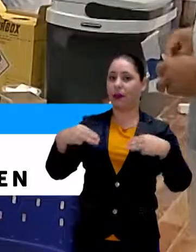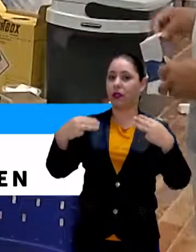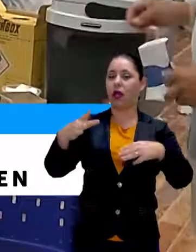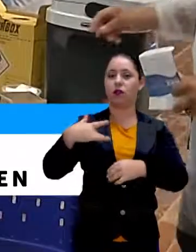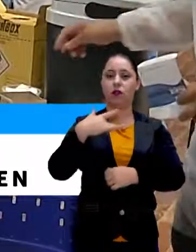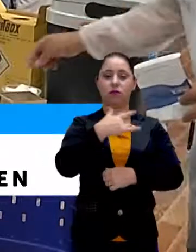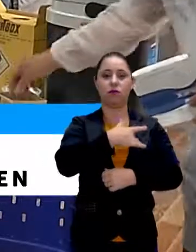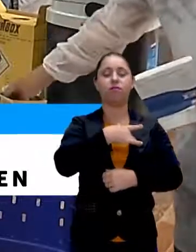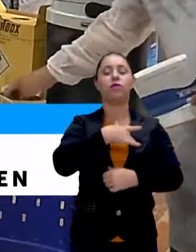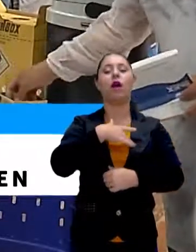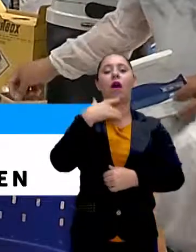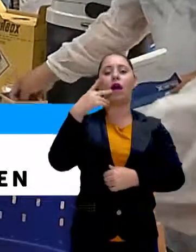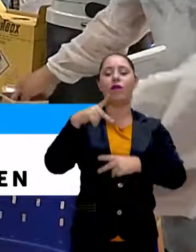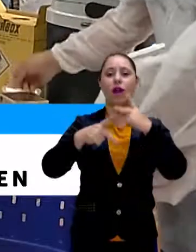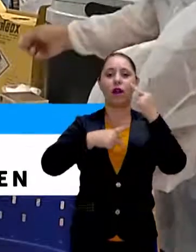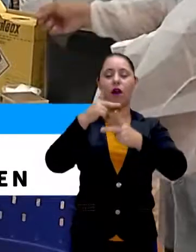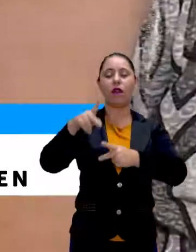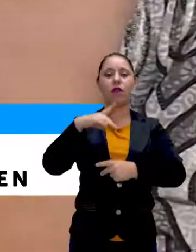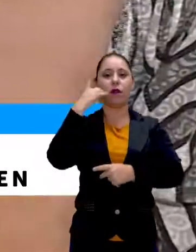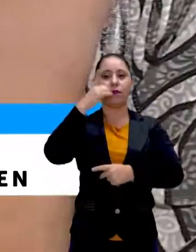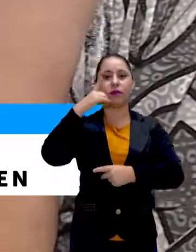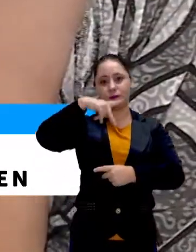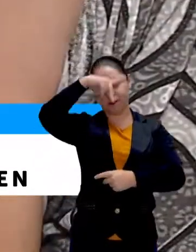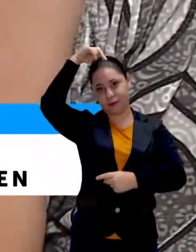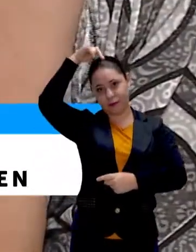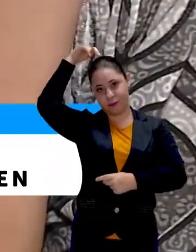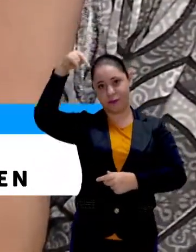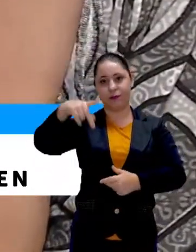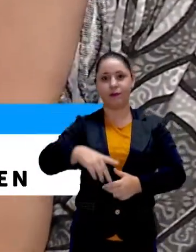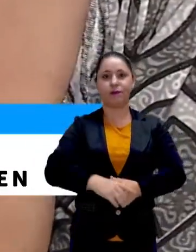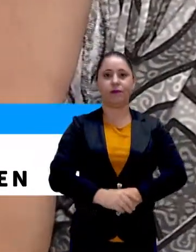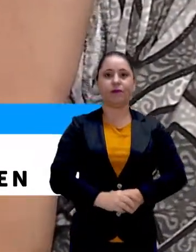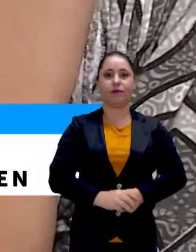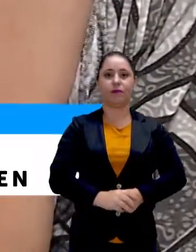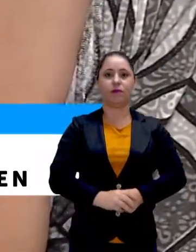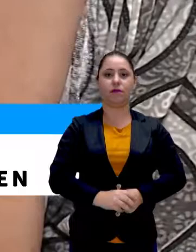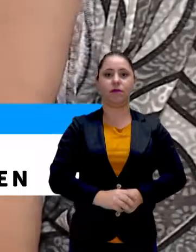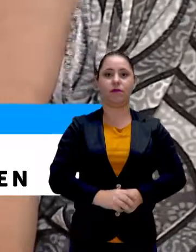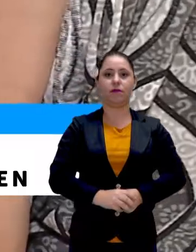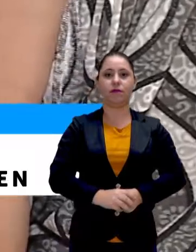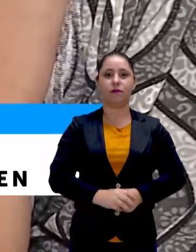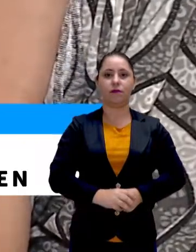A resposta do Ministério da Saúde foi confirmada pelo presidente Paulo Correa.